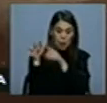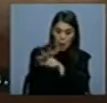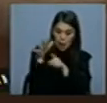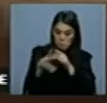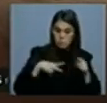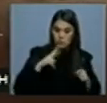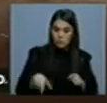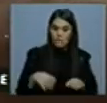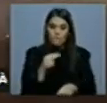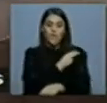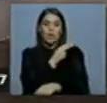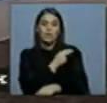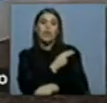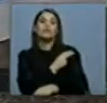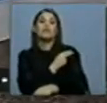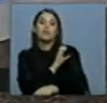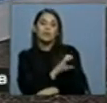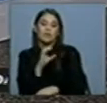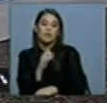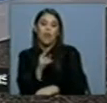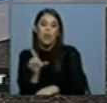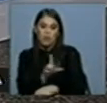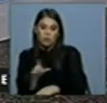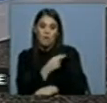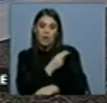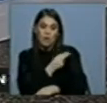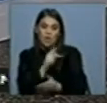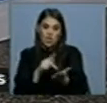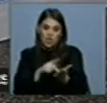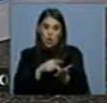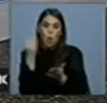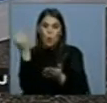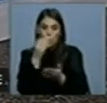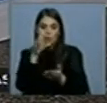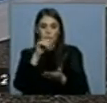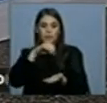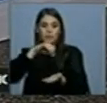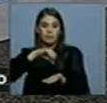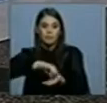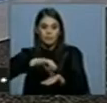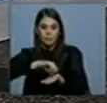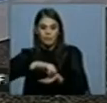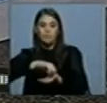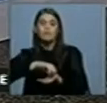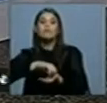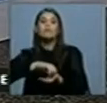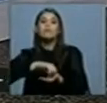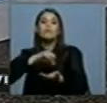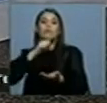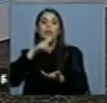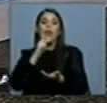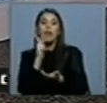nomeadamente a Faculdade de Ciências da Universidade de Lisboa, a Faculdade de Engenharia da Universidade do Porto e o Centro de Astrofísica e Gravitação,